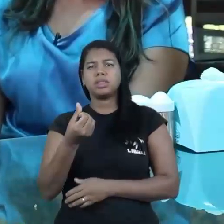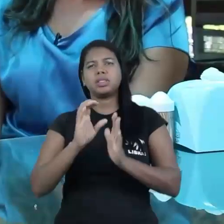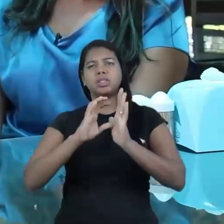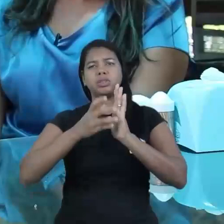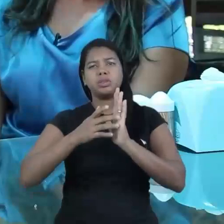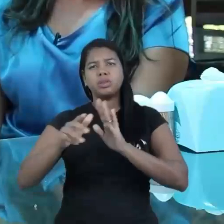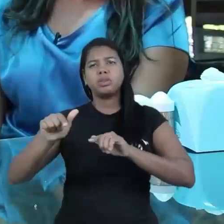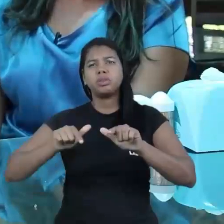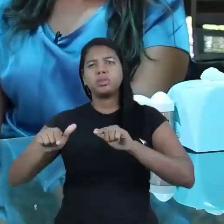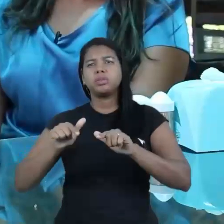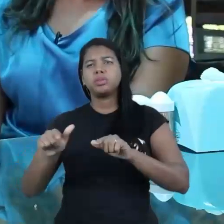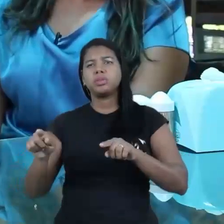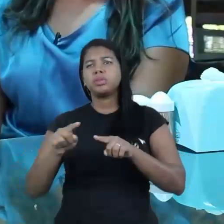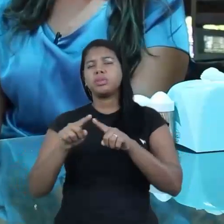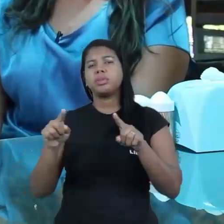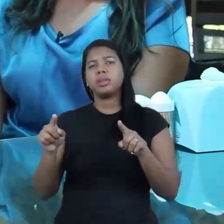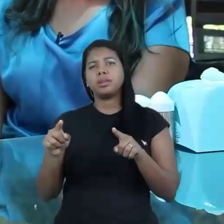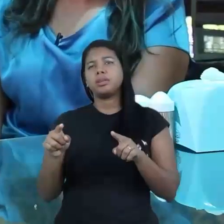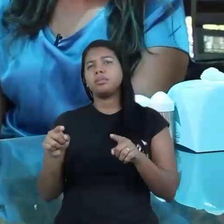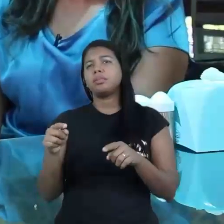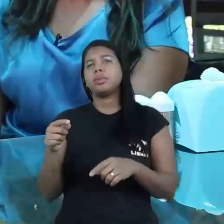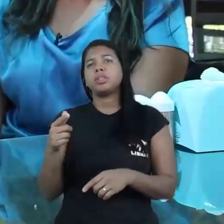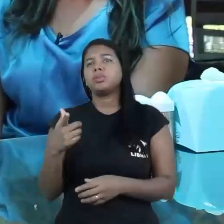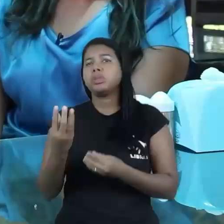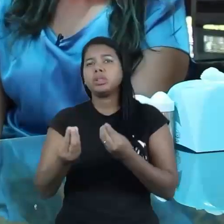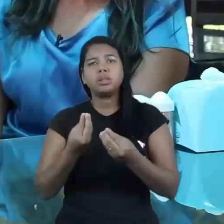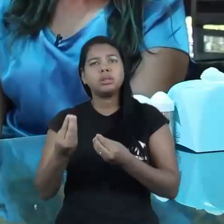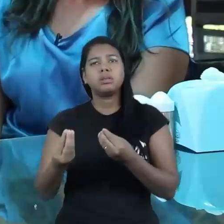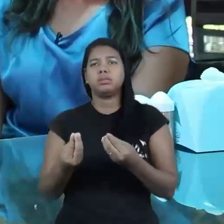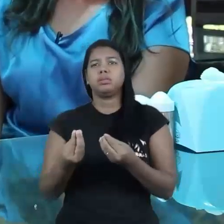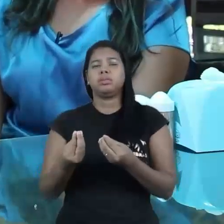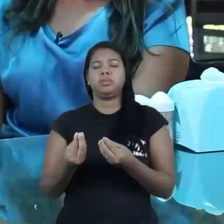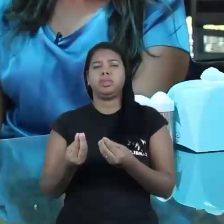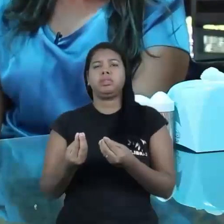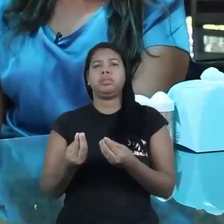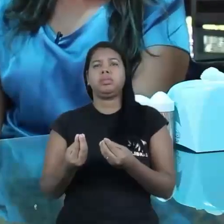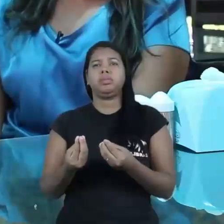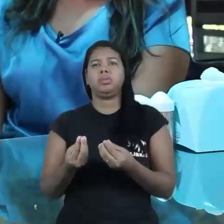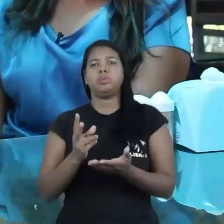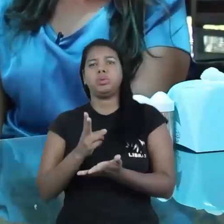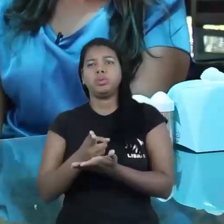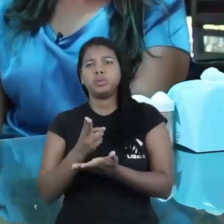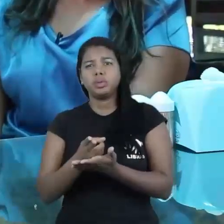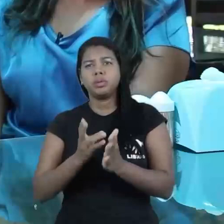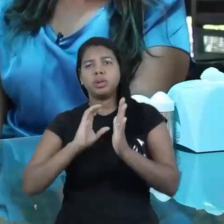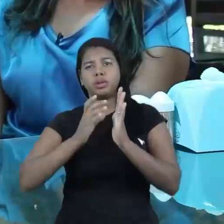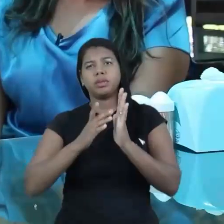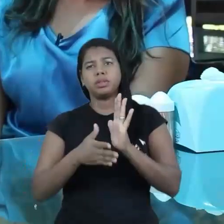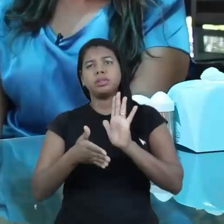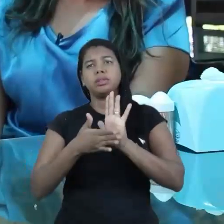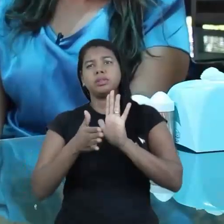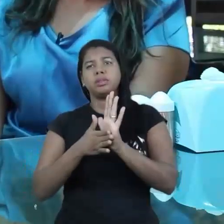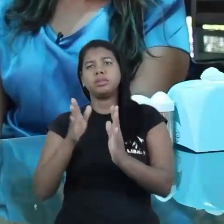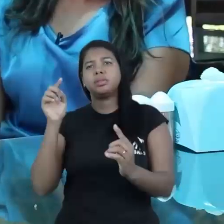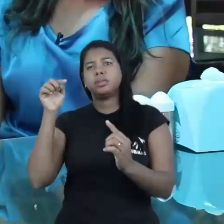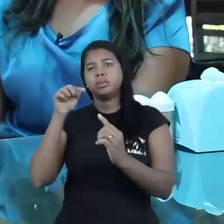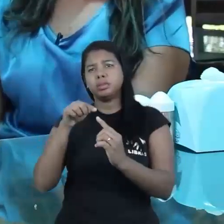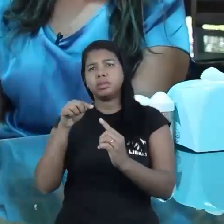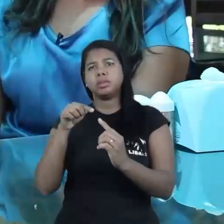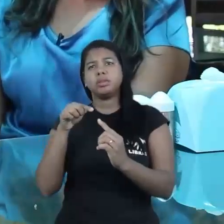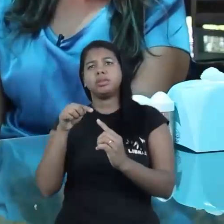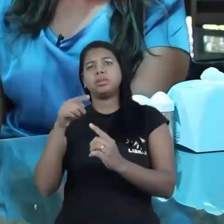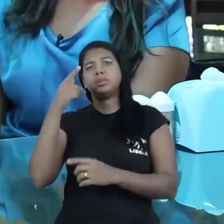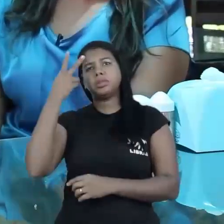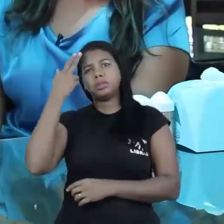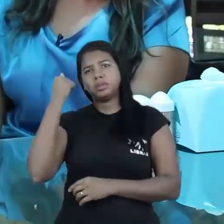a gente não estava mais conseguindo se manter. Foi onde recebemos a proposta de voltar para a mesma